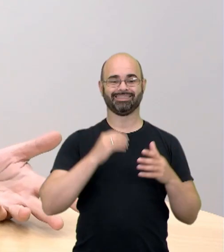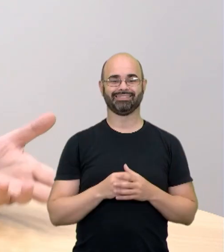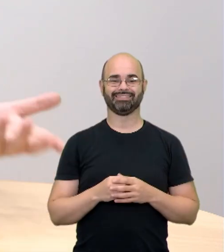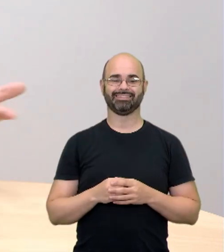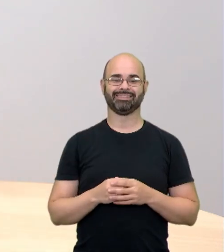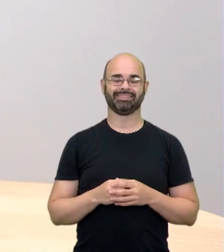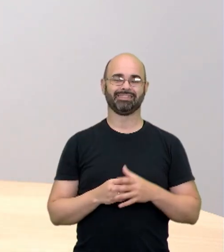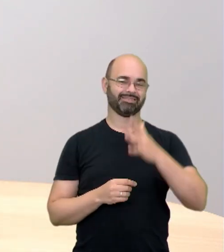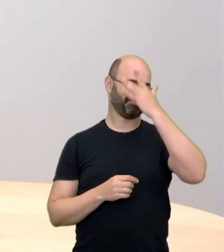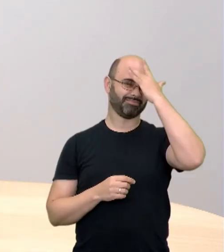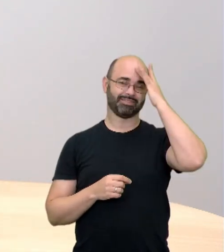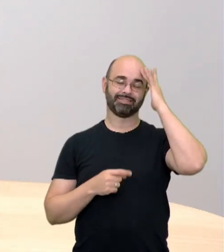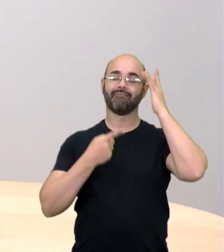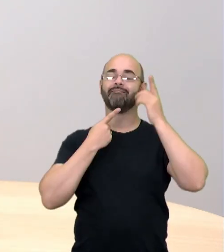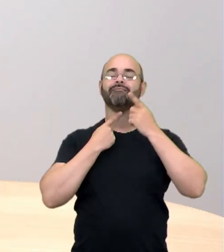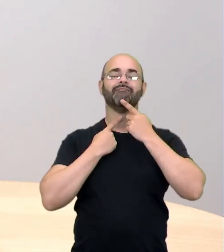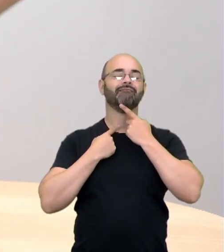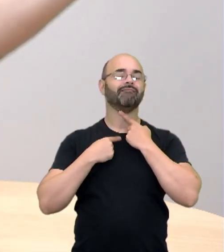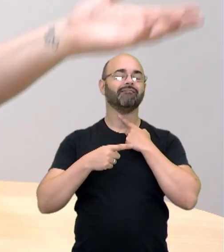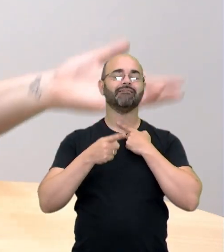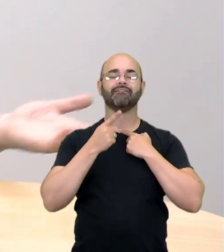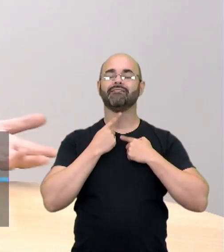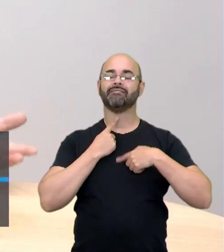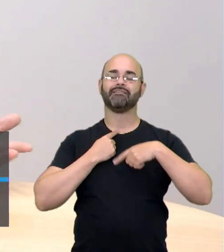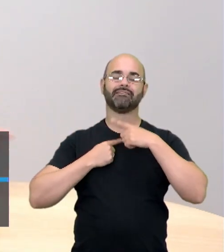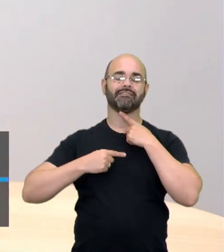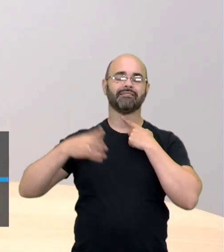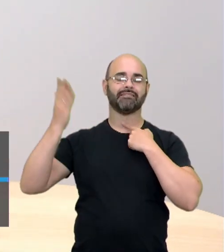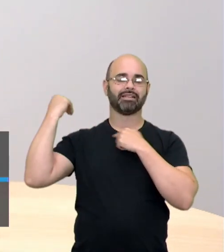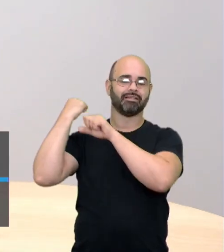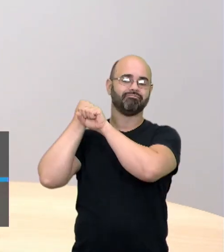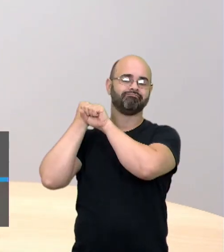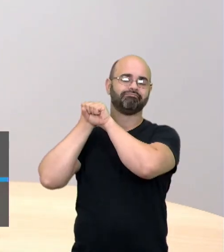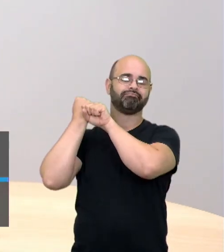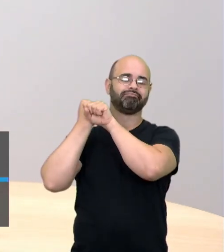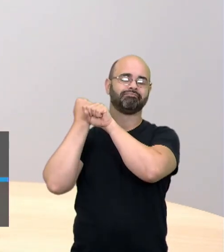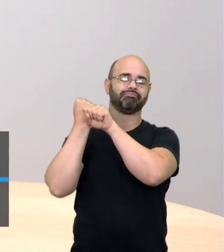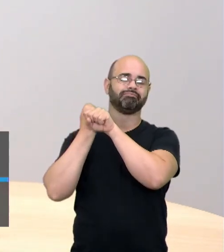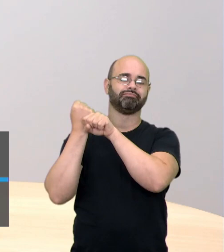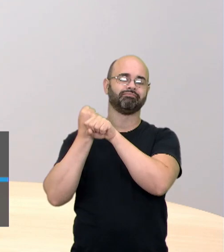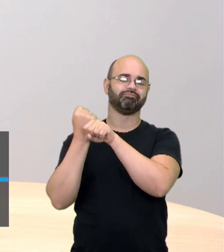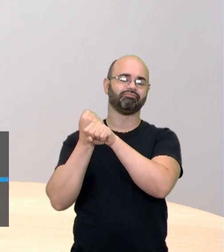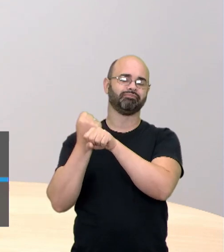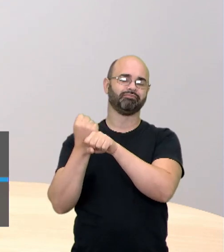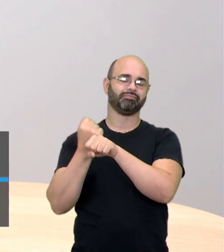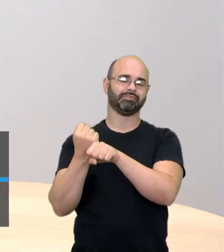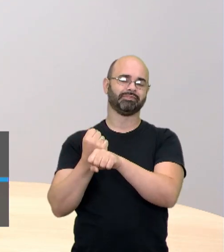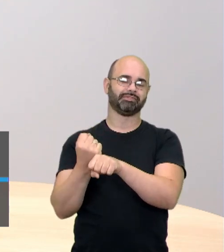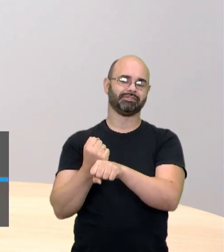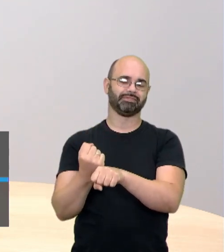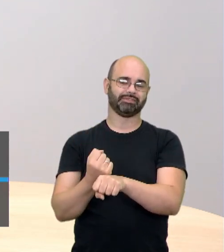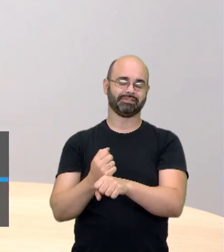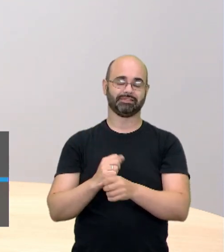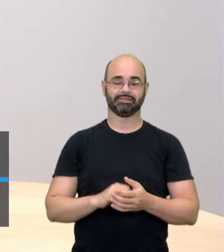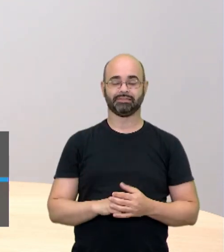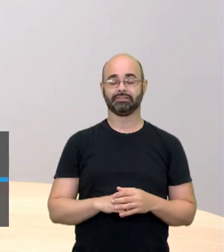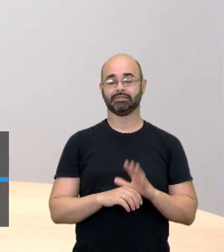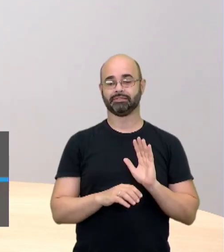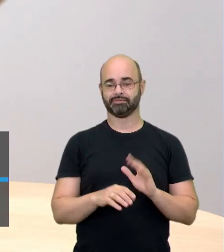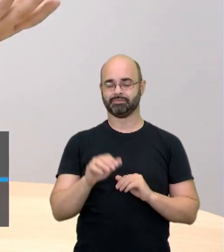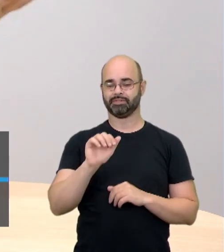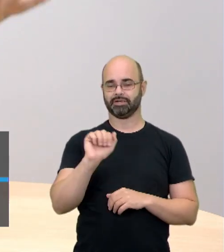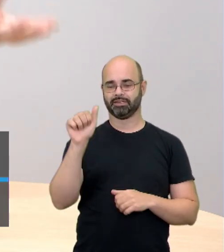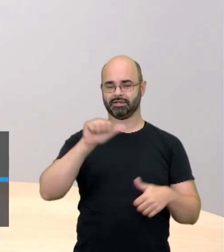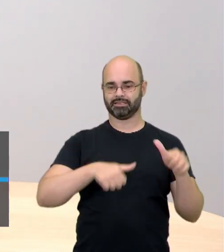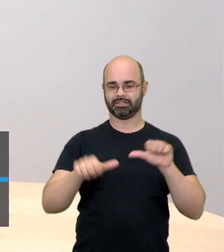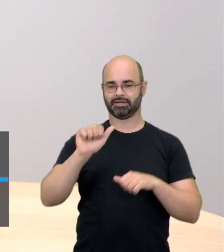desejo que a humanidade acalenta desde os tempos mais longínquos, mas ela aparece também como um dos objetivos da alquimia,